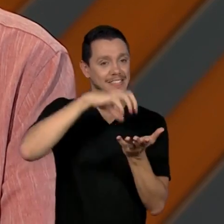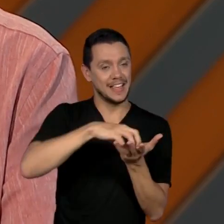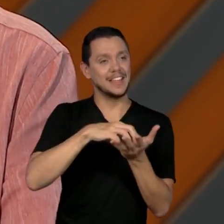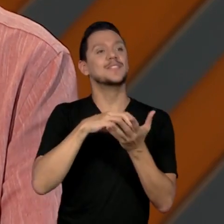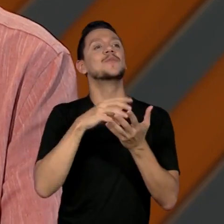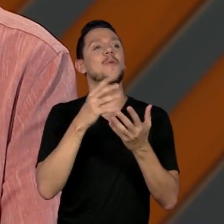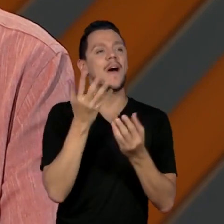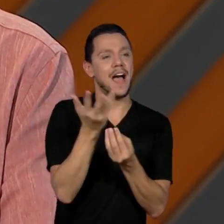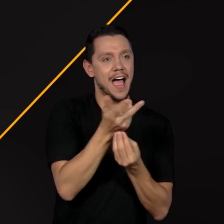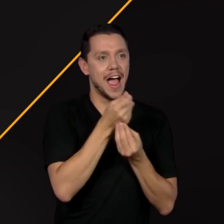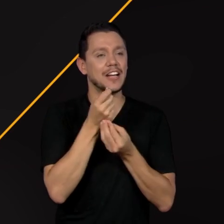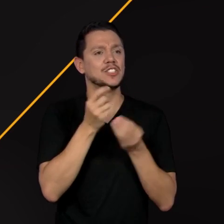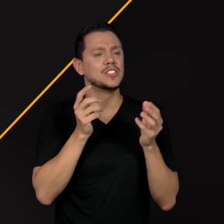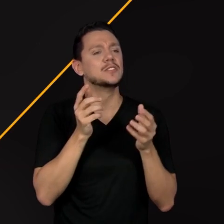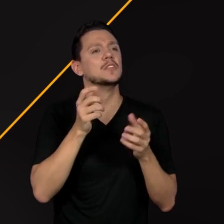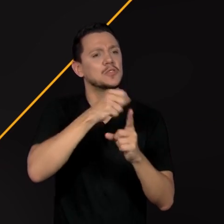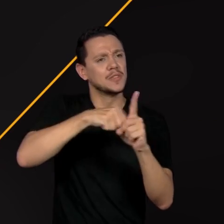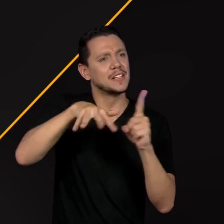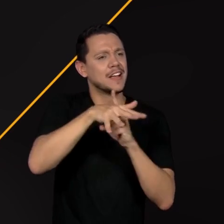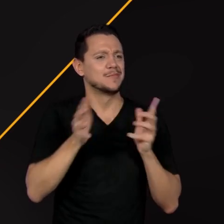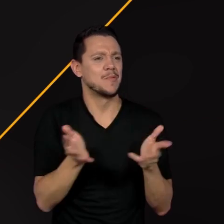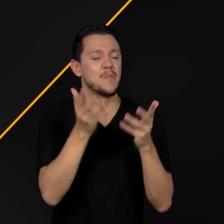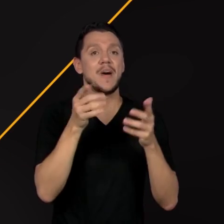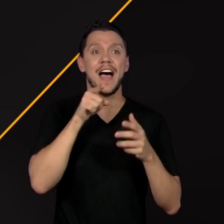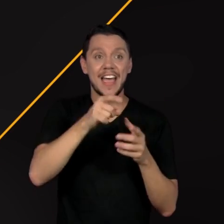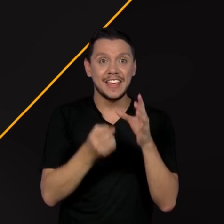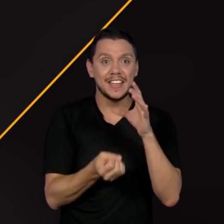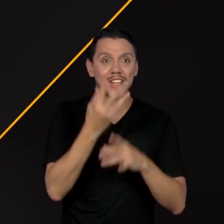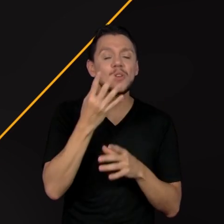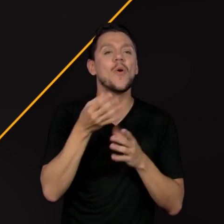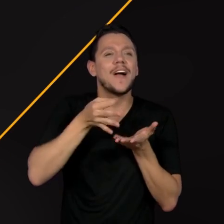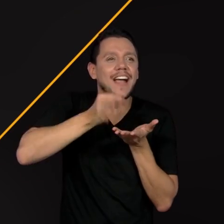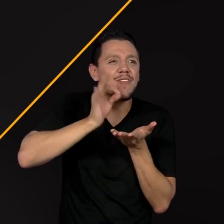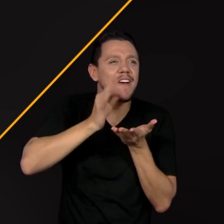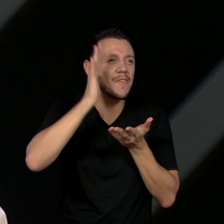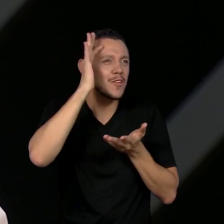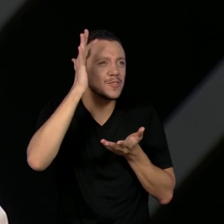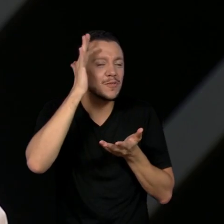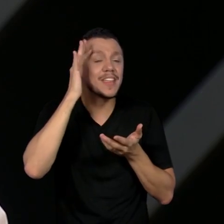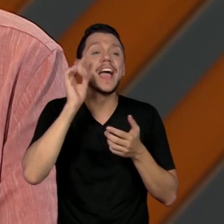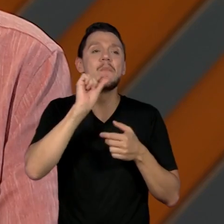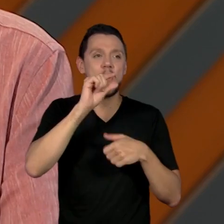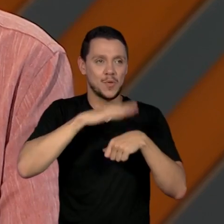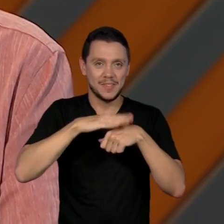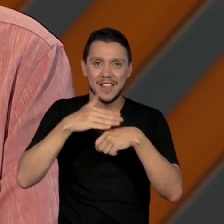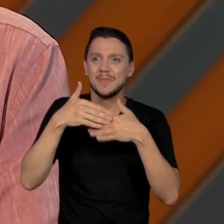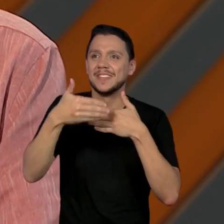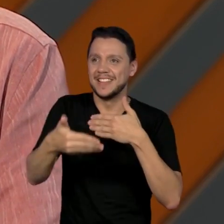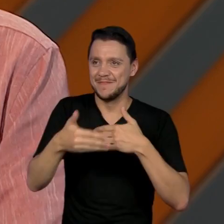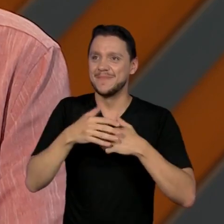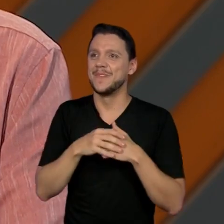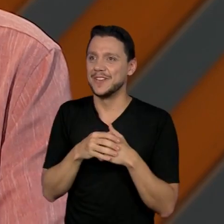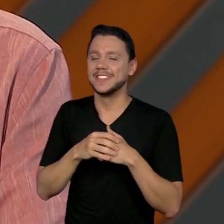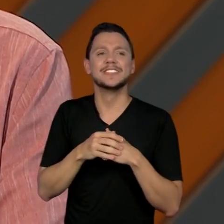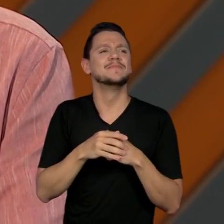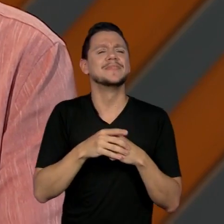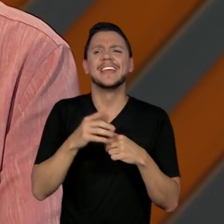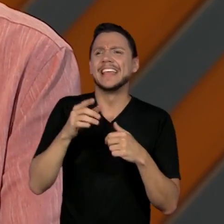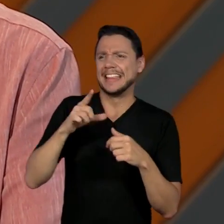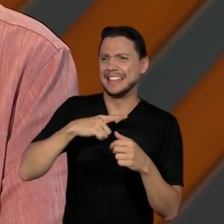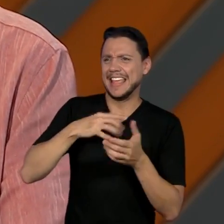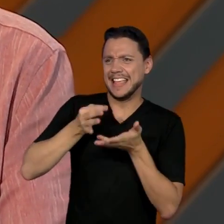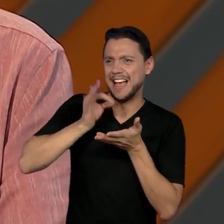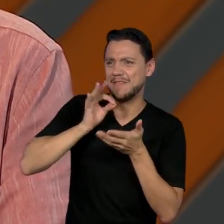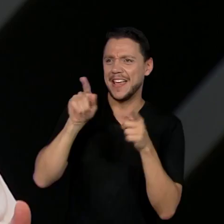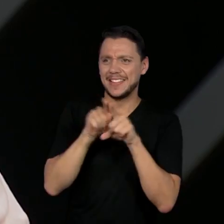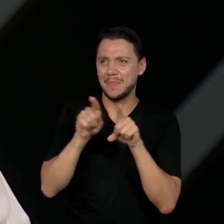o Café Filosófico. Veio o Café Filosófico, um tempinho depois. E tinha café e tinha filosofia ou era só